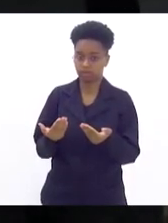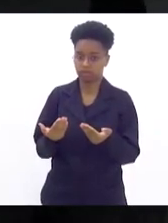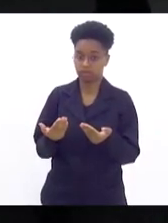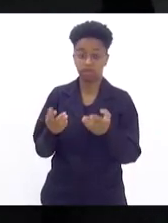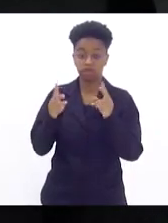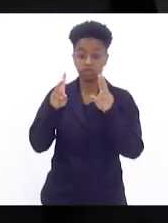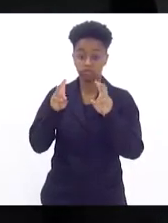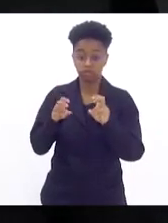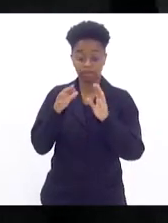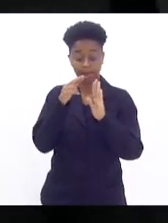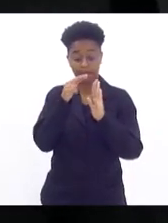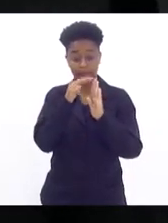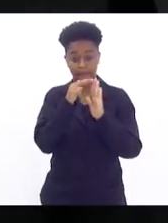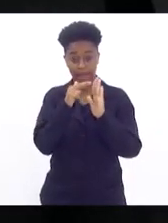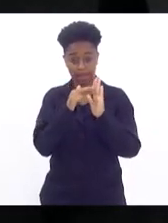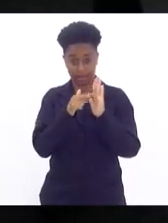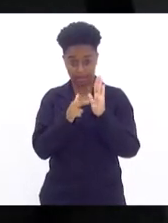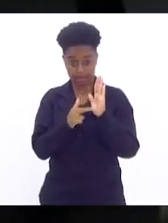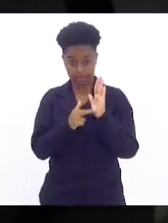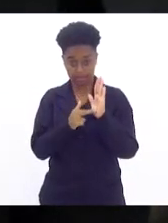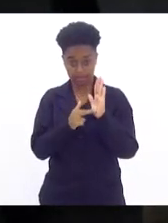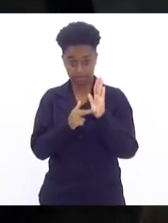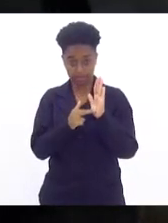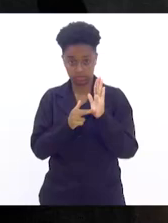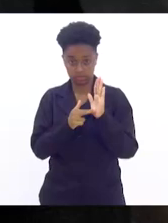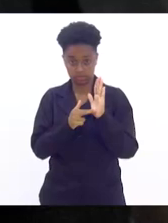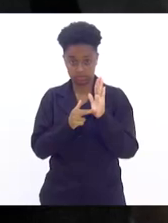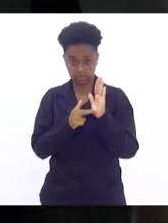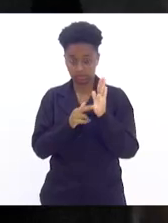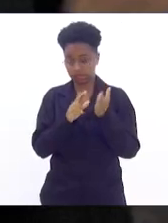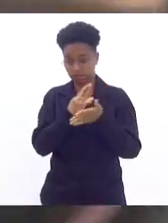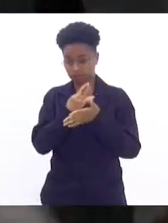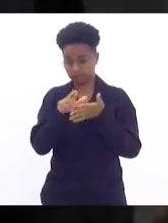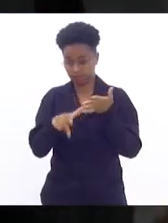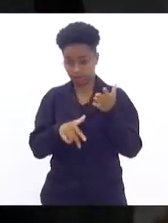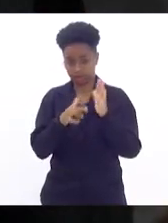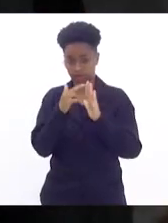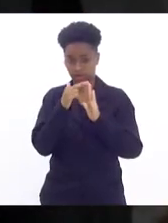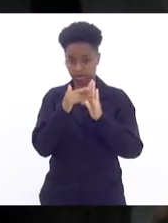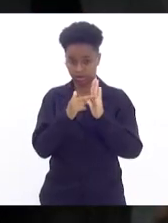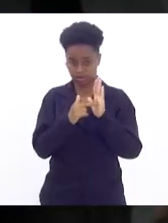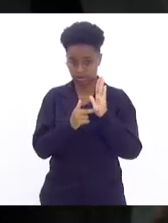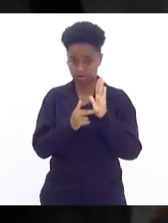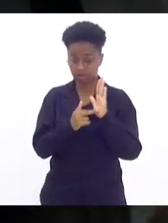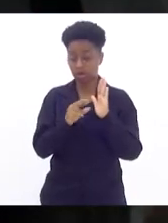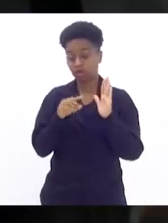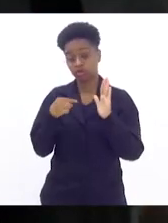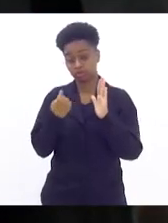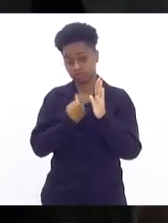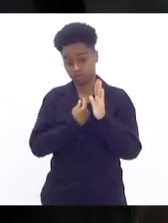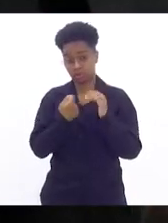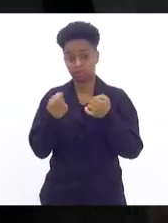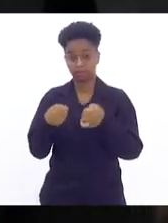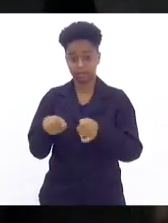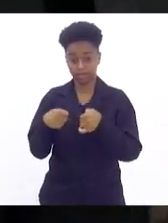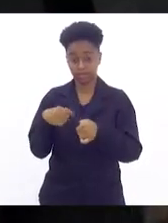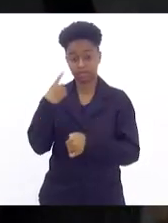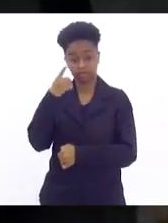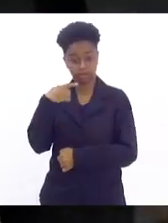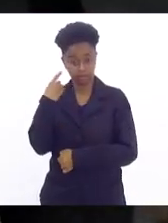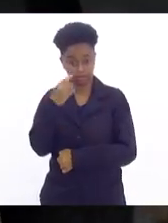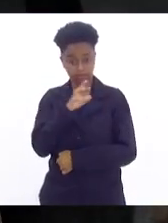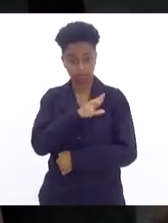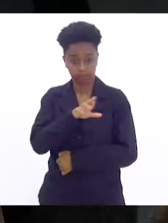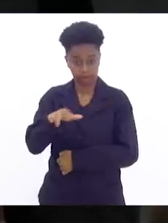as regras sobre um conjunto de regras que a gente precisa enquanto Deputado e